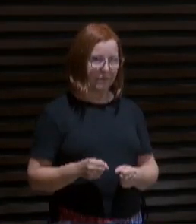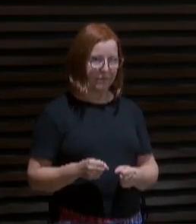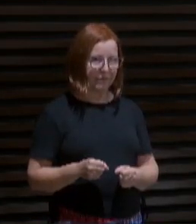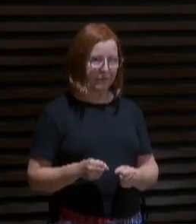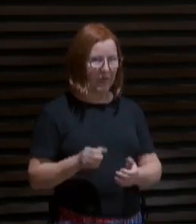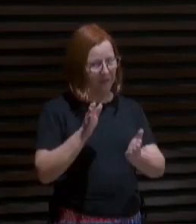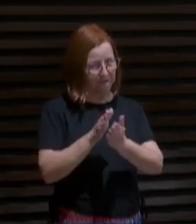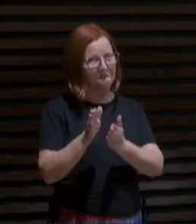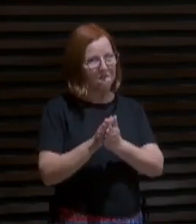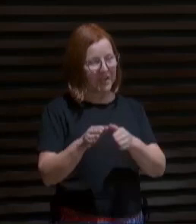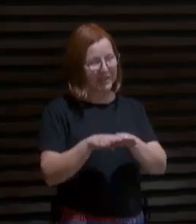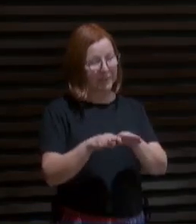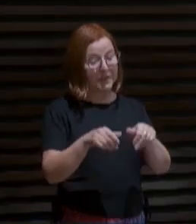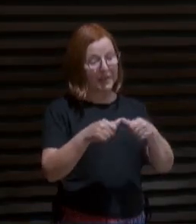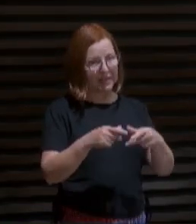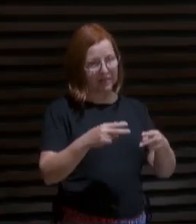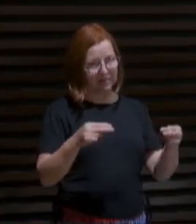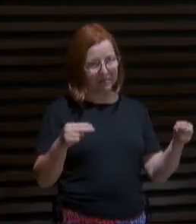Foge também dessas coisas.